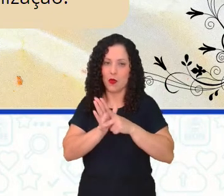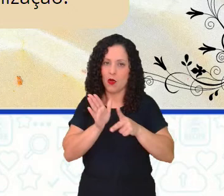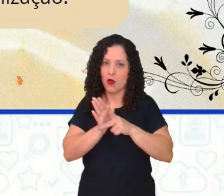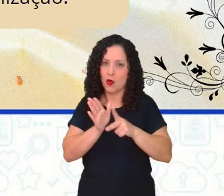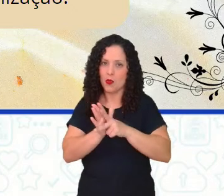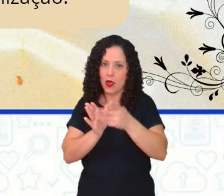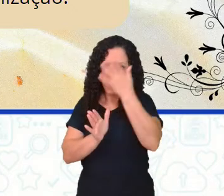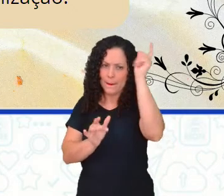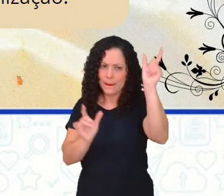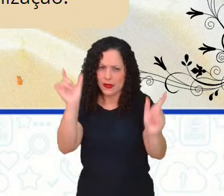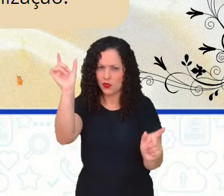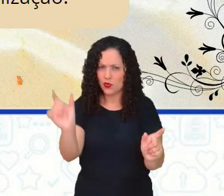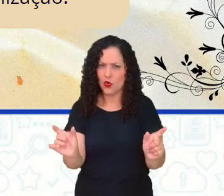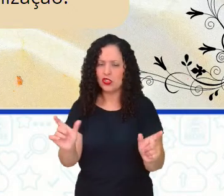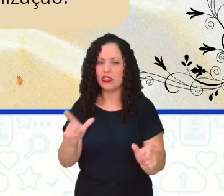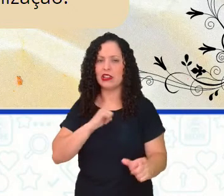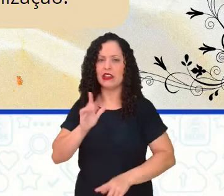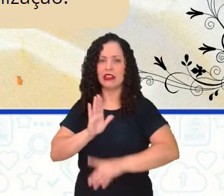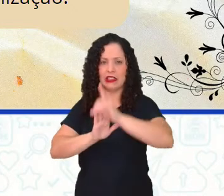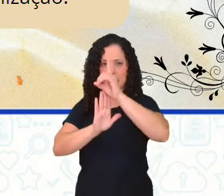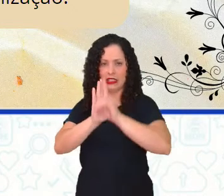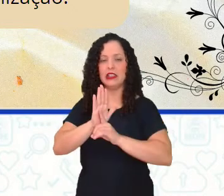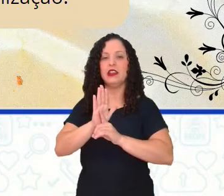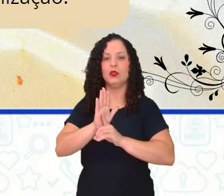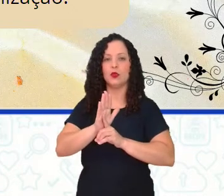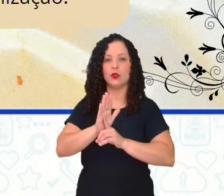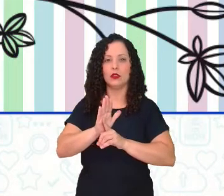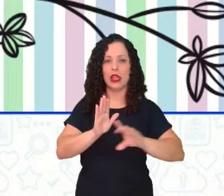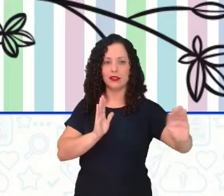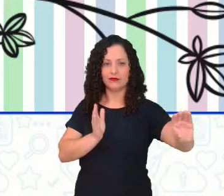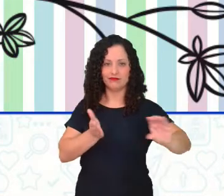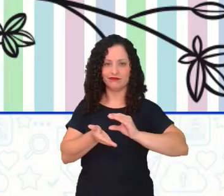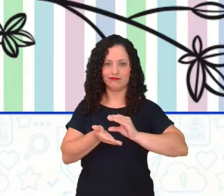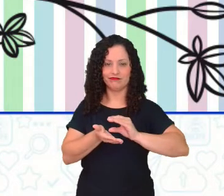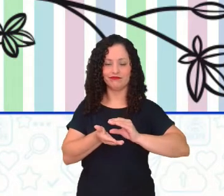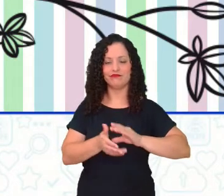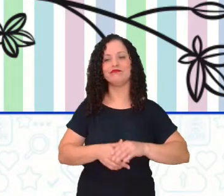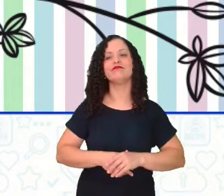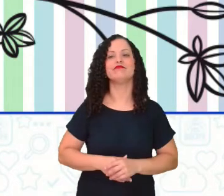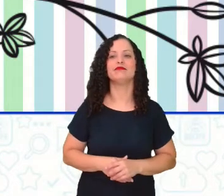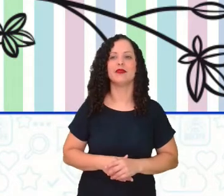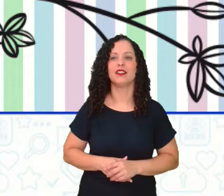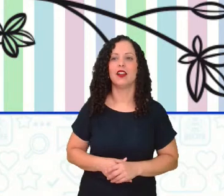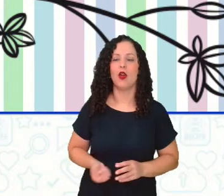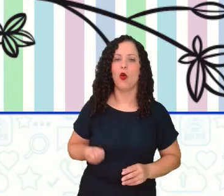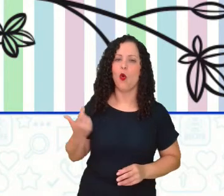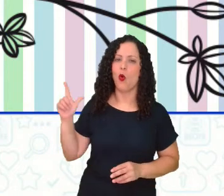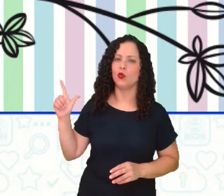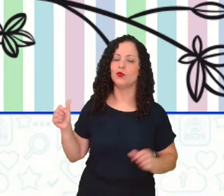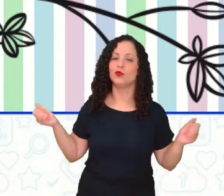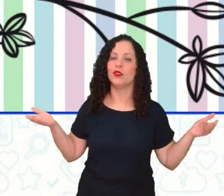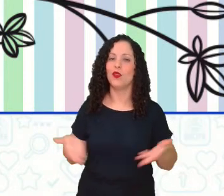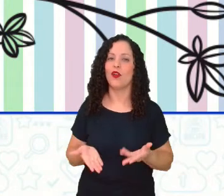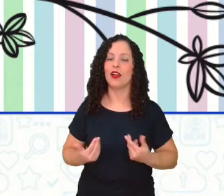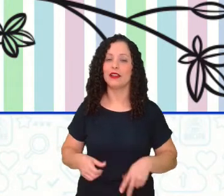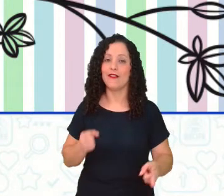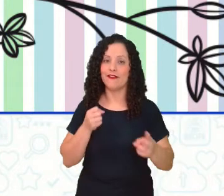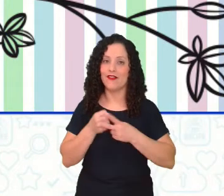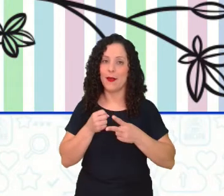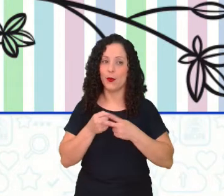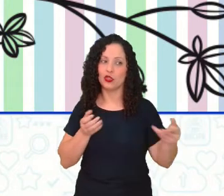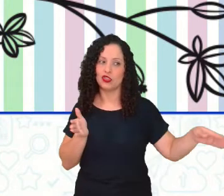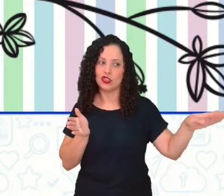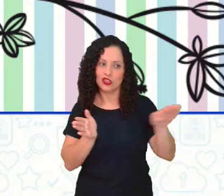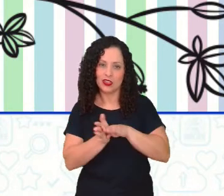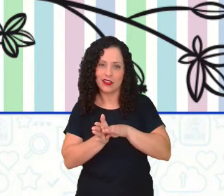aos prejudicados o direito da indenização, certo? Vamos ver outro verbo? O verbo chegar. O